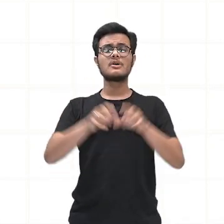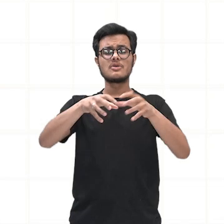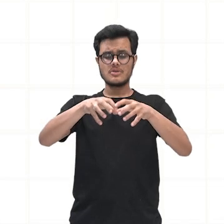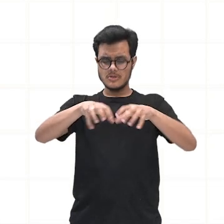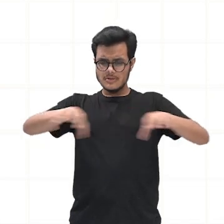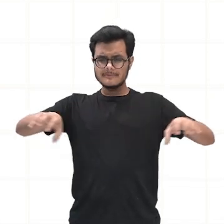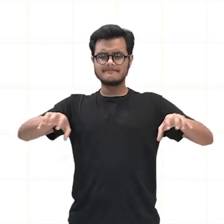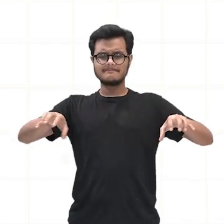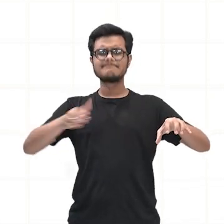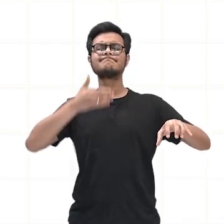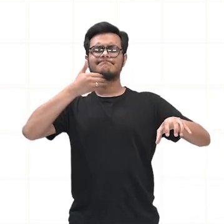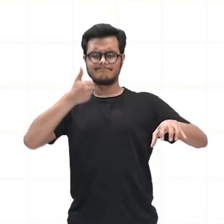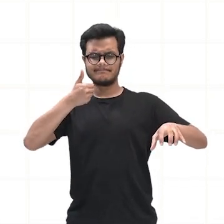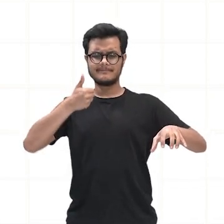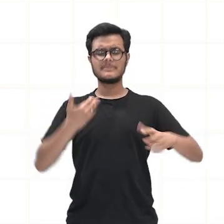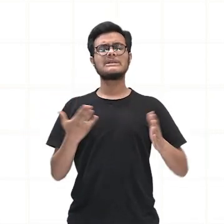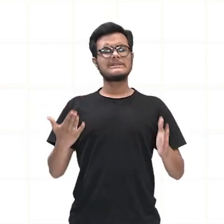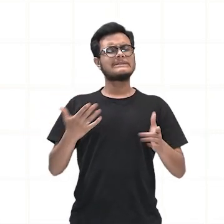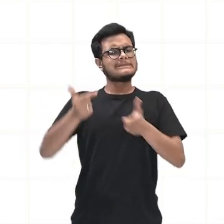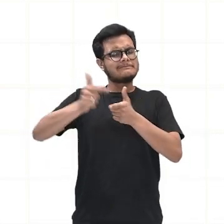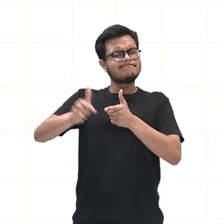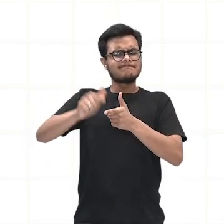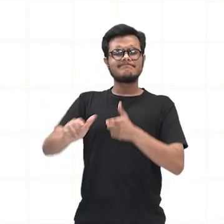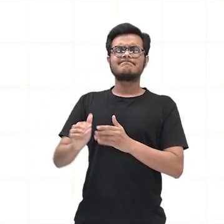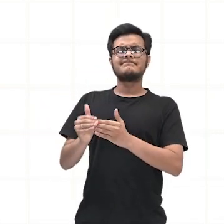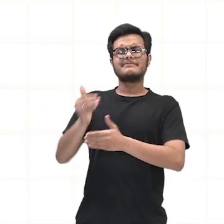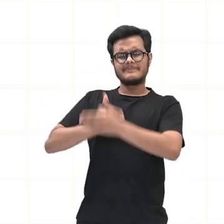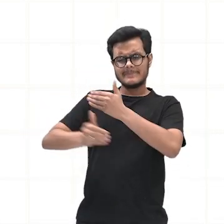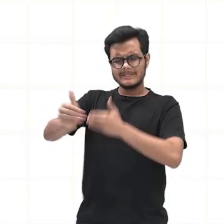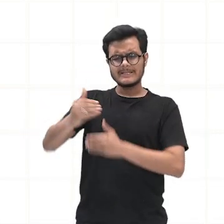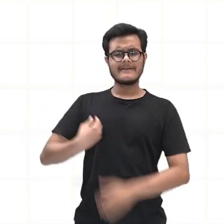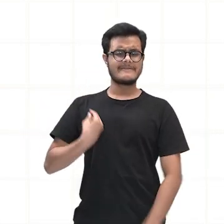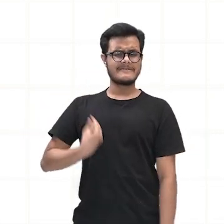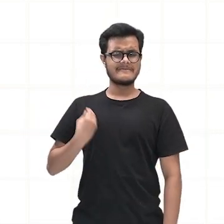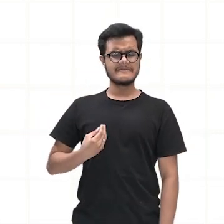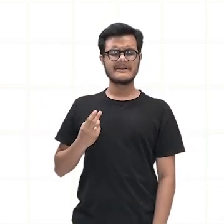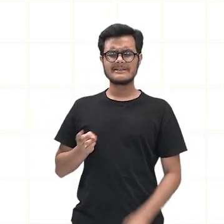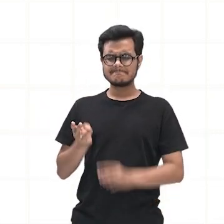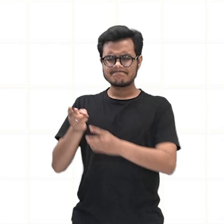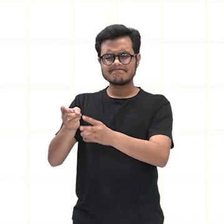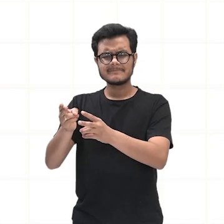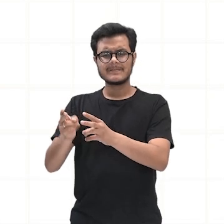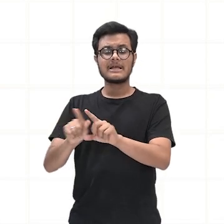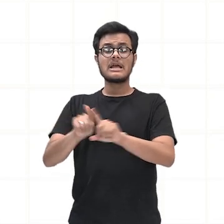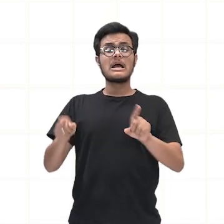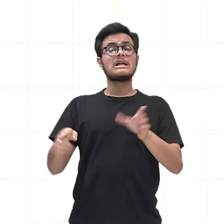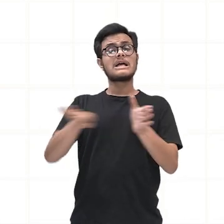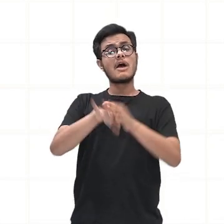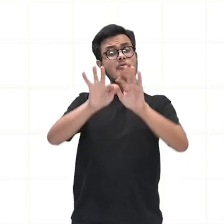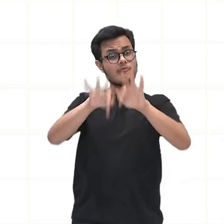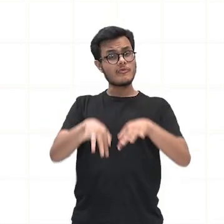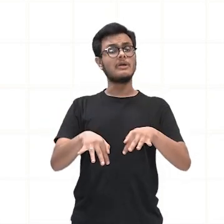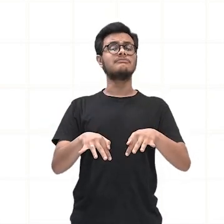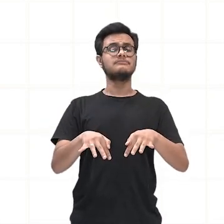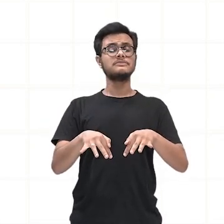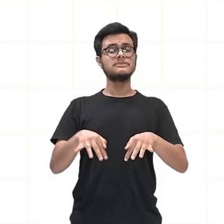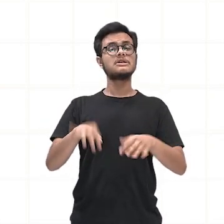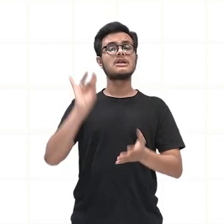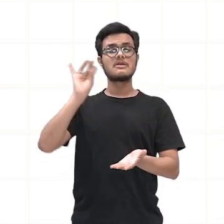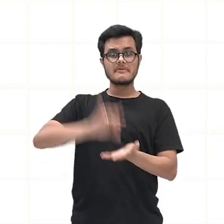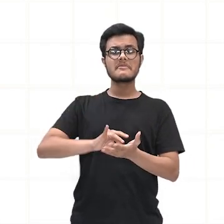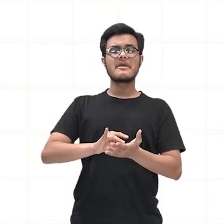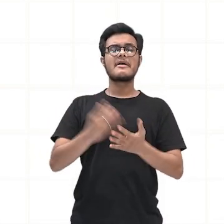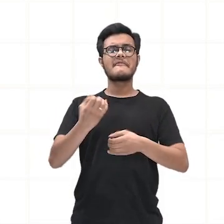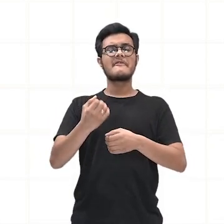que vai ter os seus problemas ali ao longo da história, até chegar ao seu fim, caindo aí no ano